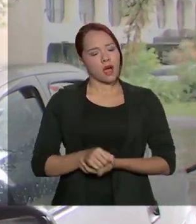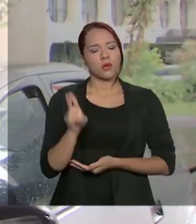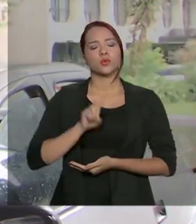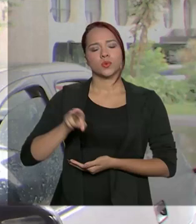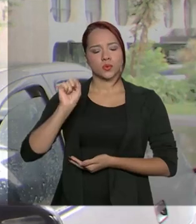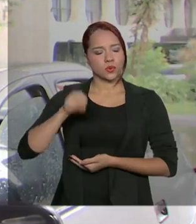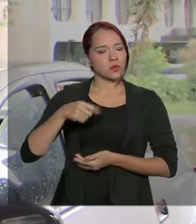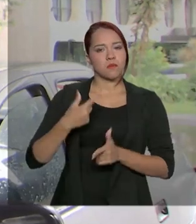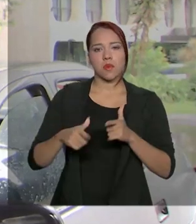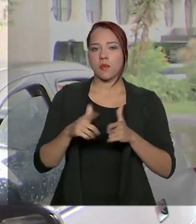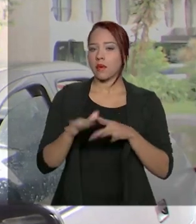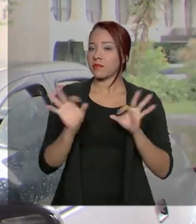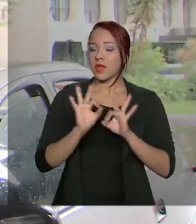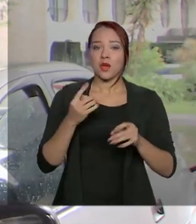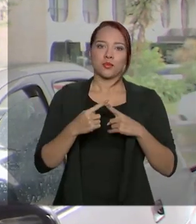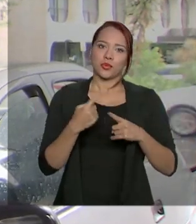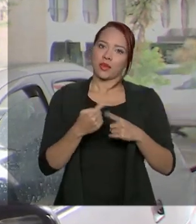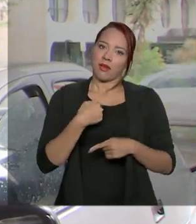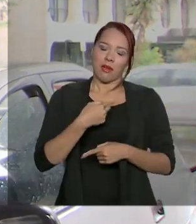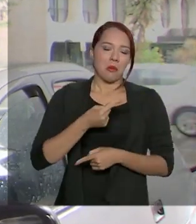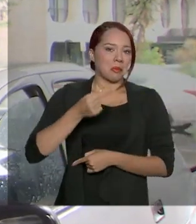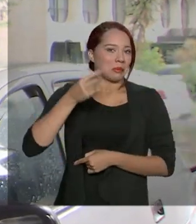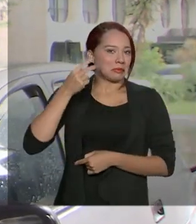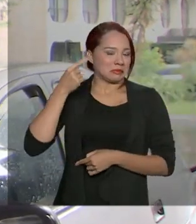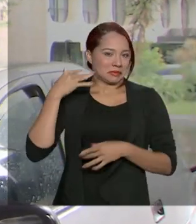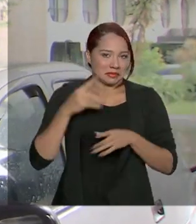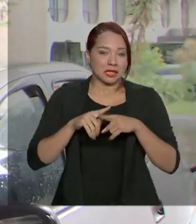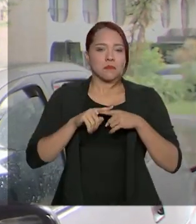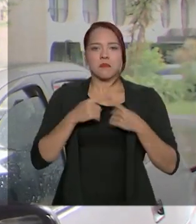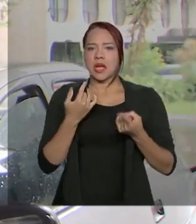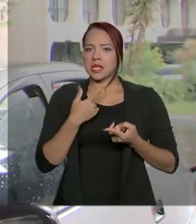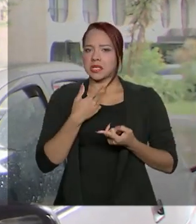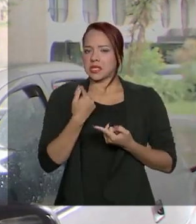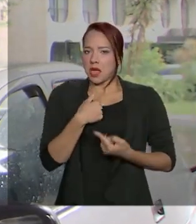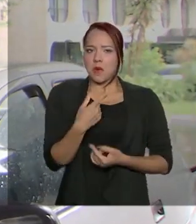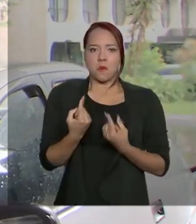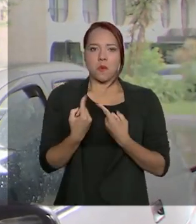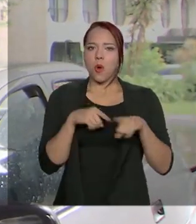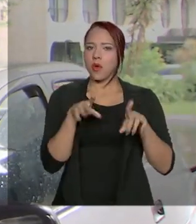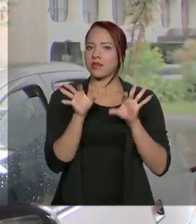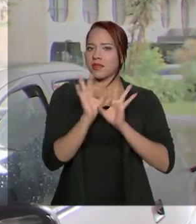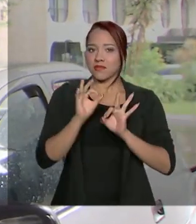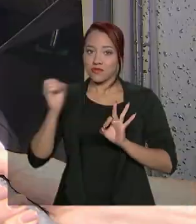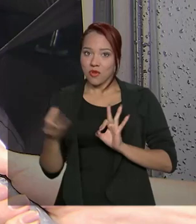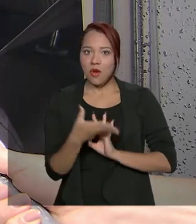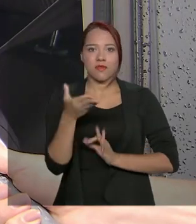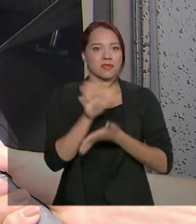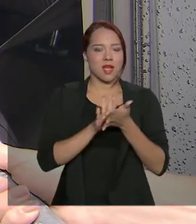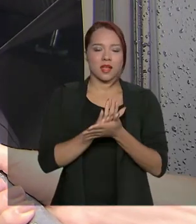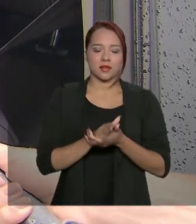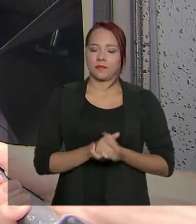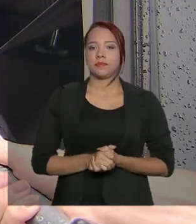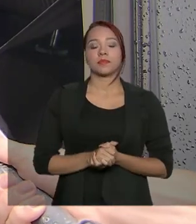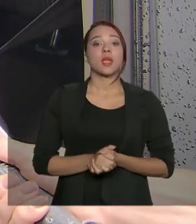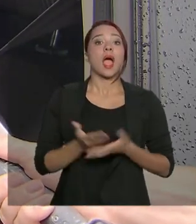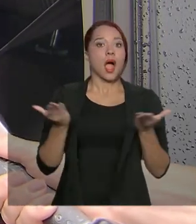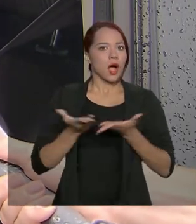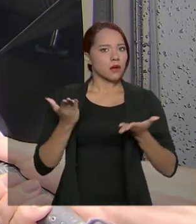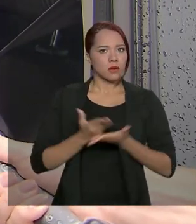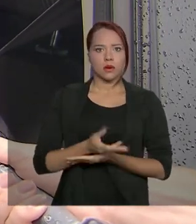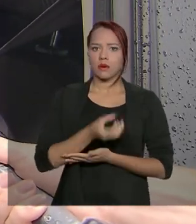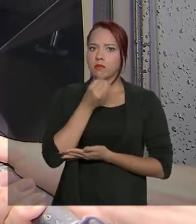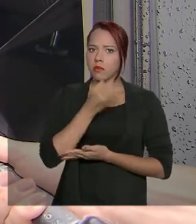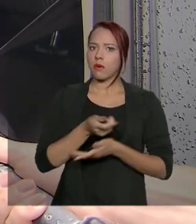problema. Porque eu sou um pouco antigo, mas eu não me oponho às inovações. Agora dá para a gente ter